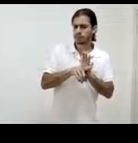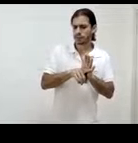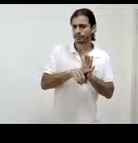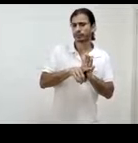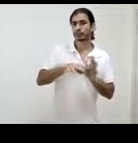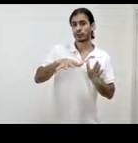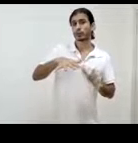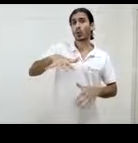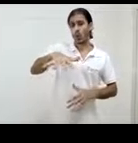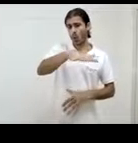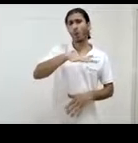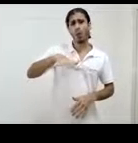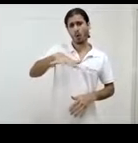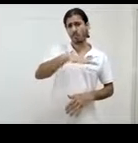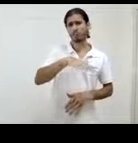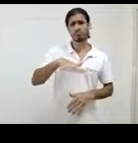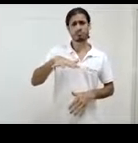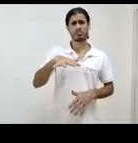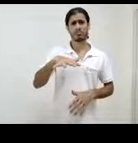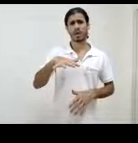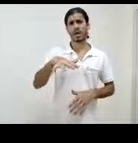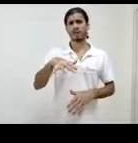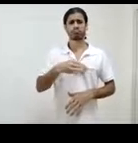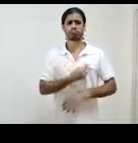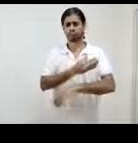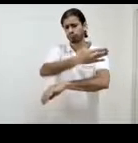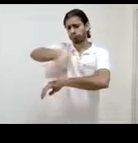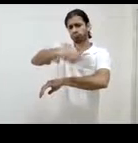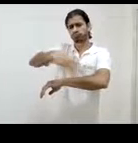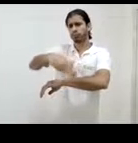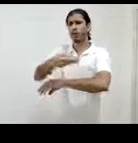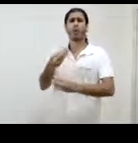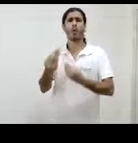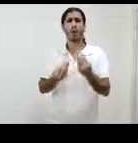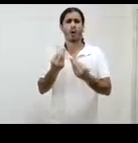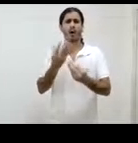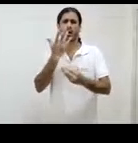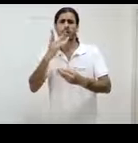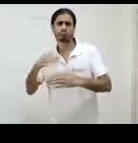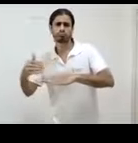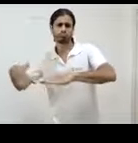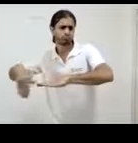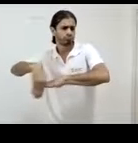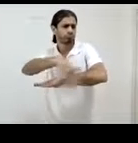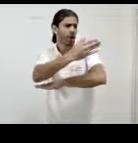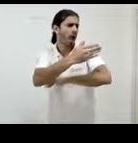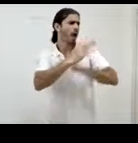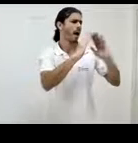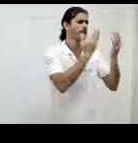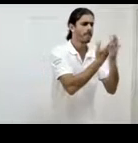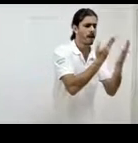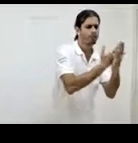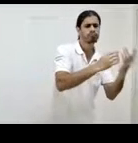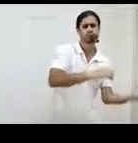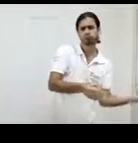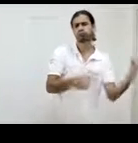o transitar dessas crianças de casa, escola, casa e escola, casa. Então, é um estudo sobre a cidade, sobre o bairro,